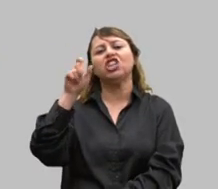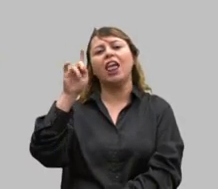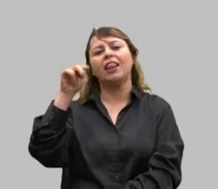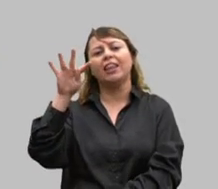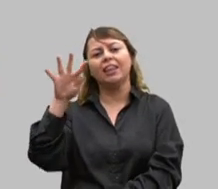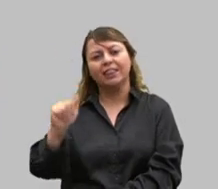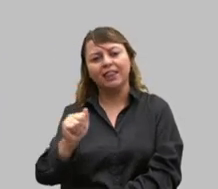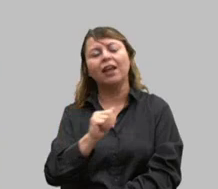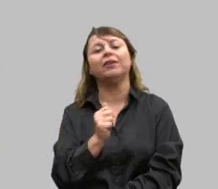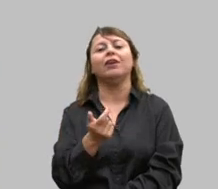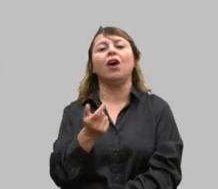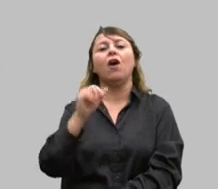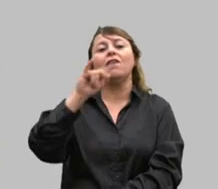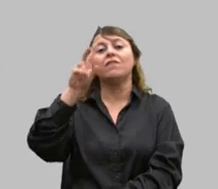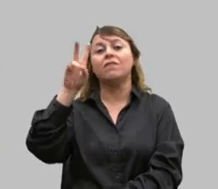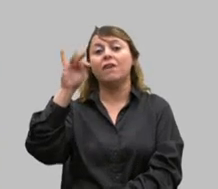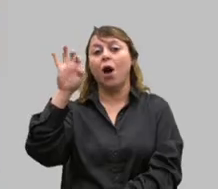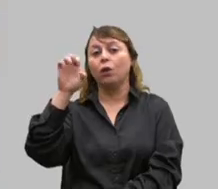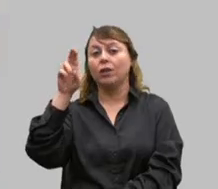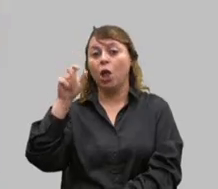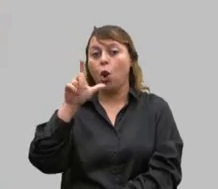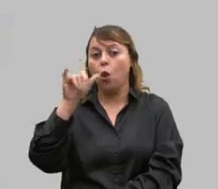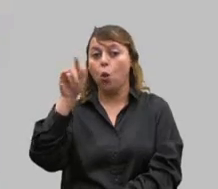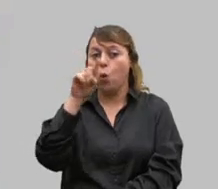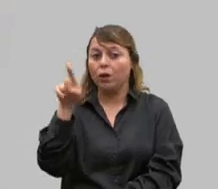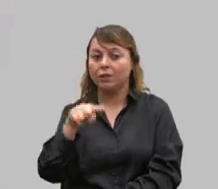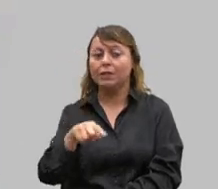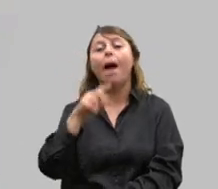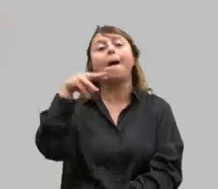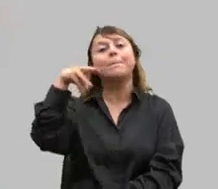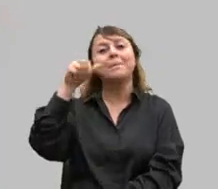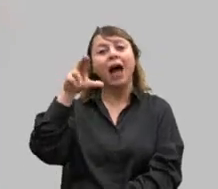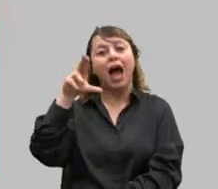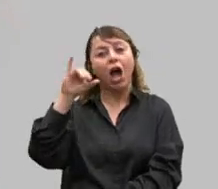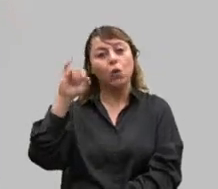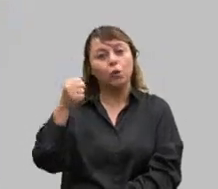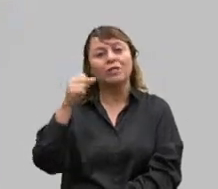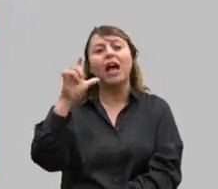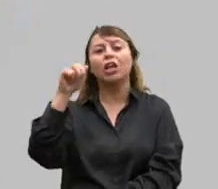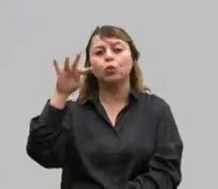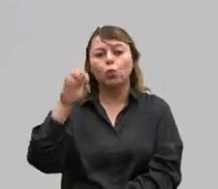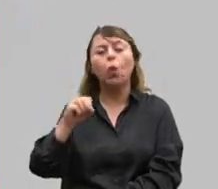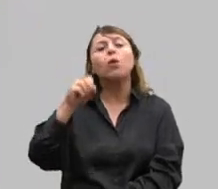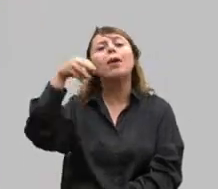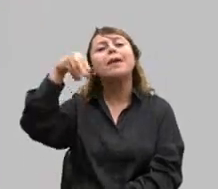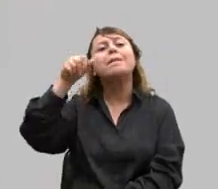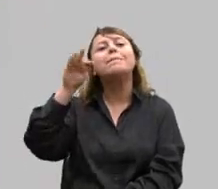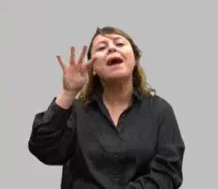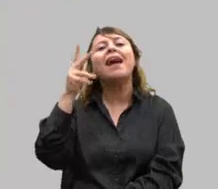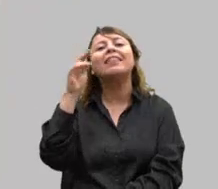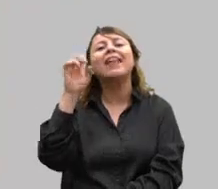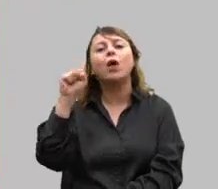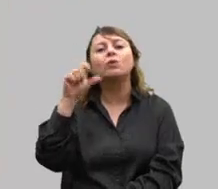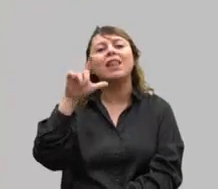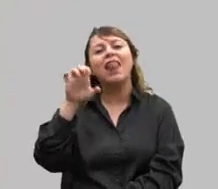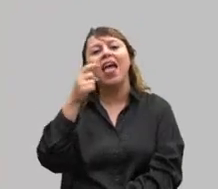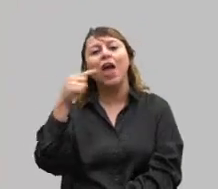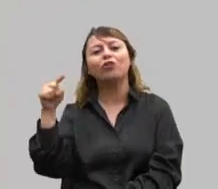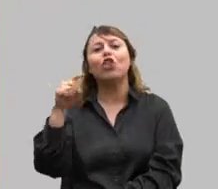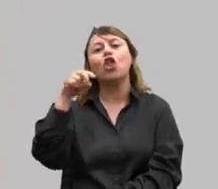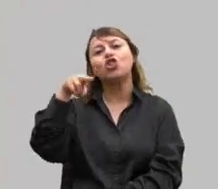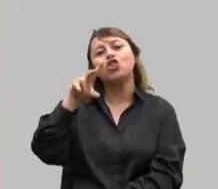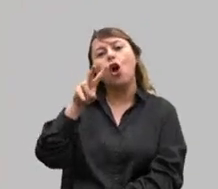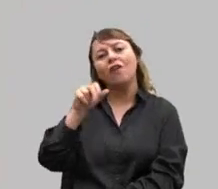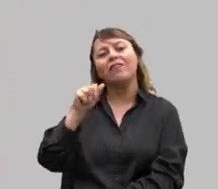Walter Luiz de Nova Era também Marcos Antônio de Nova Era e Mateus leão de Nova Era quero